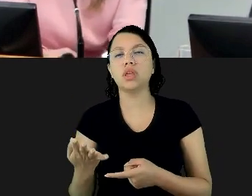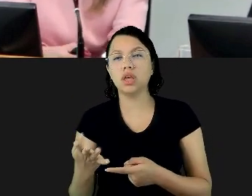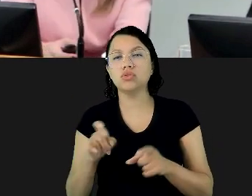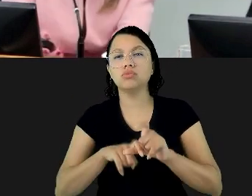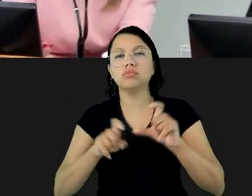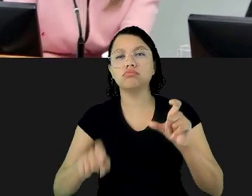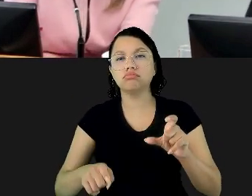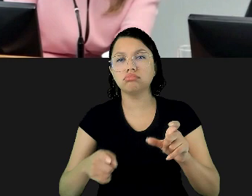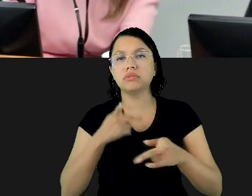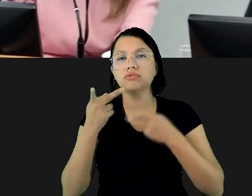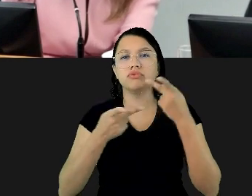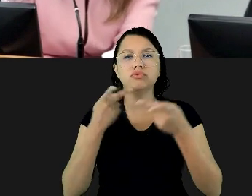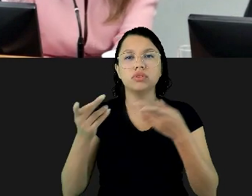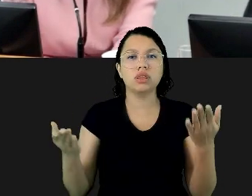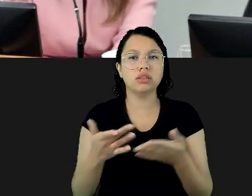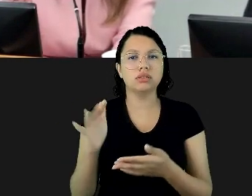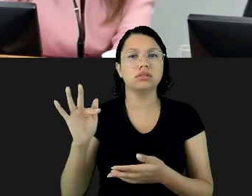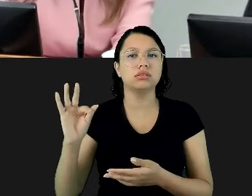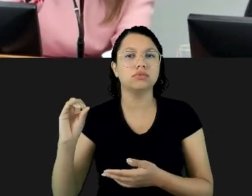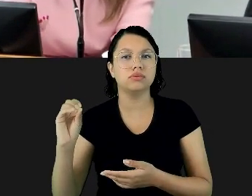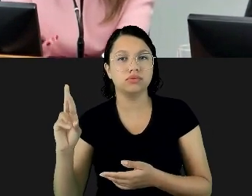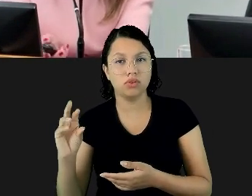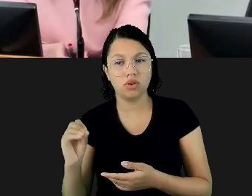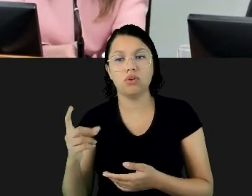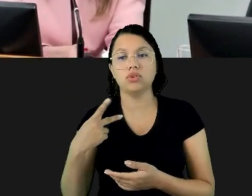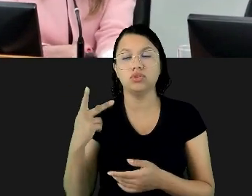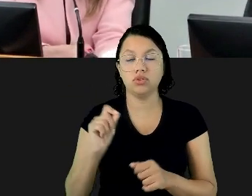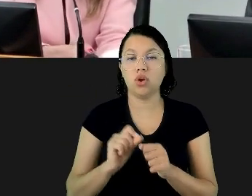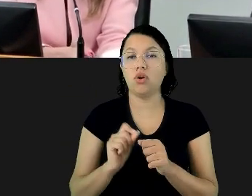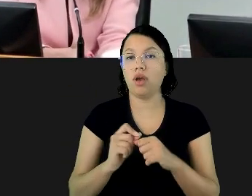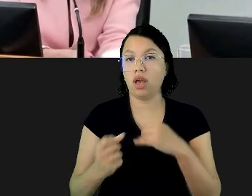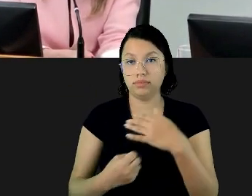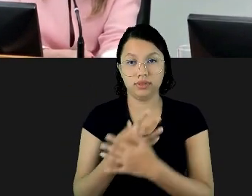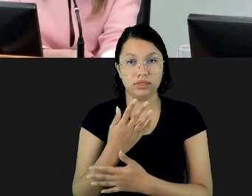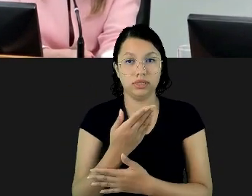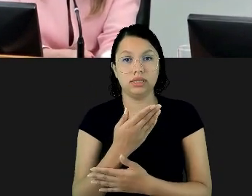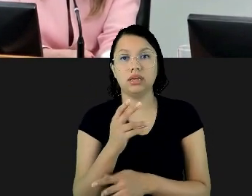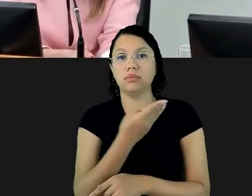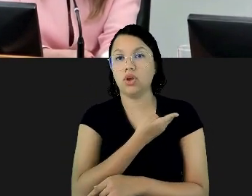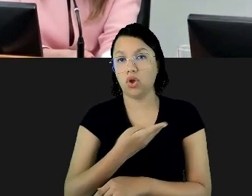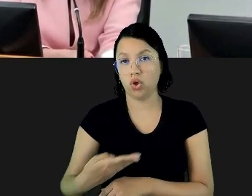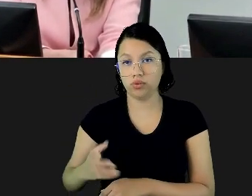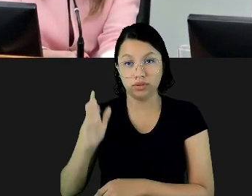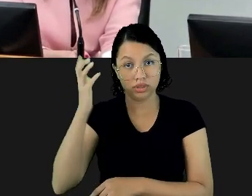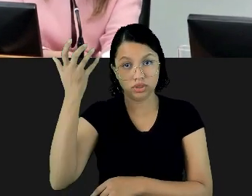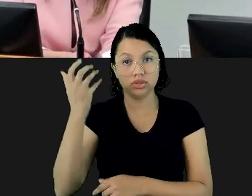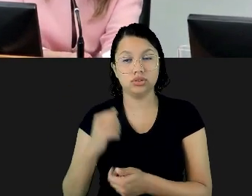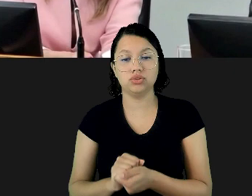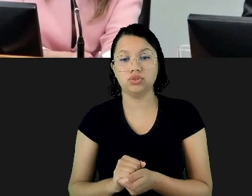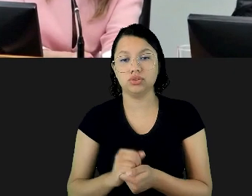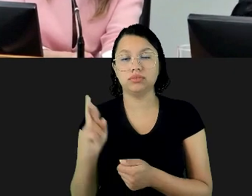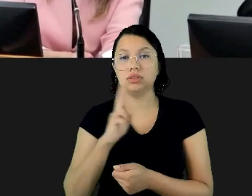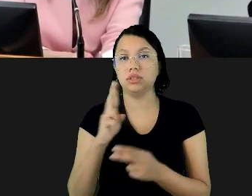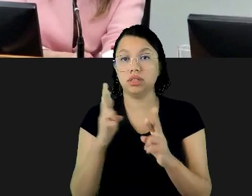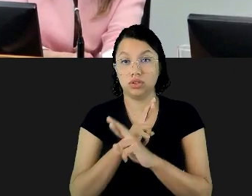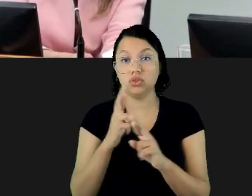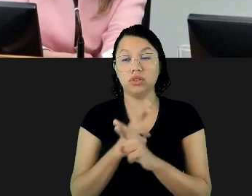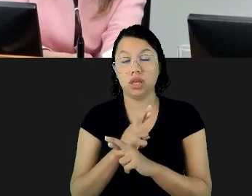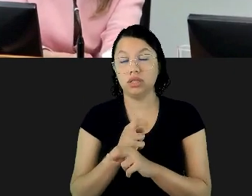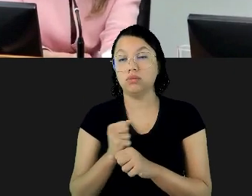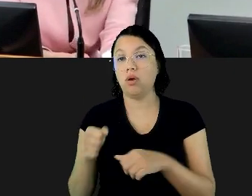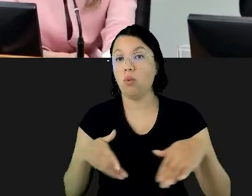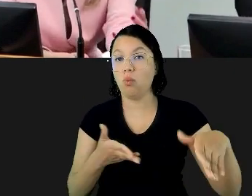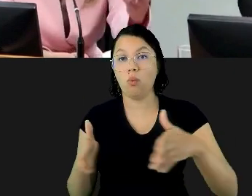que nós estabeleceríamos para a governança e tomada de decisões no âmbito do corredor. Os pesquisadores, então, do IPEA, eles